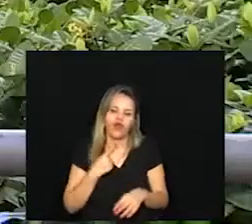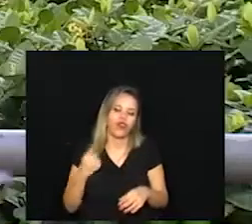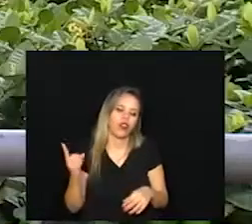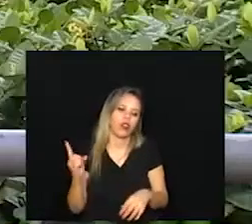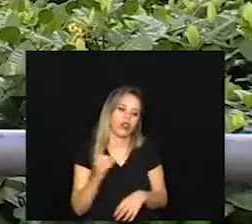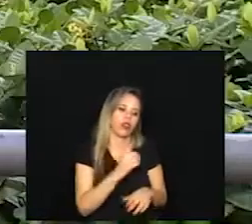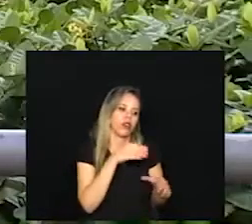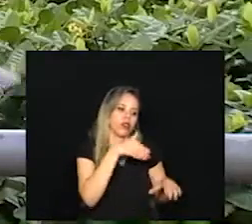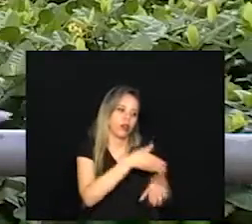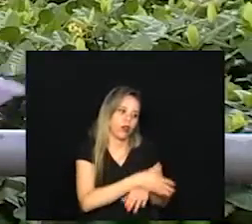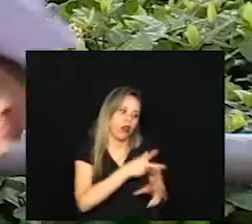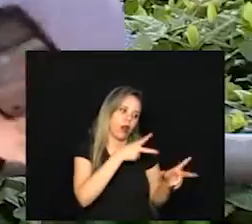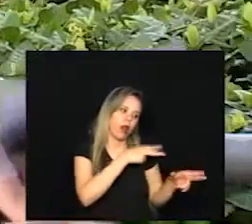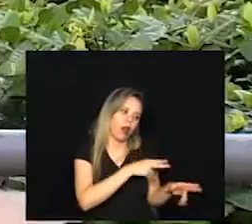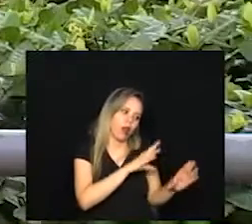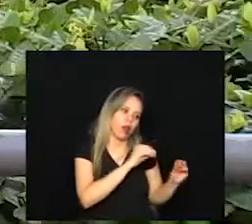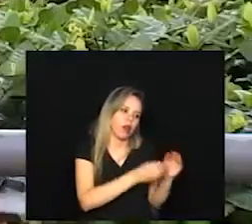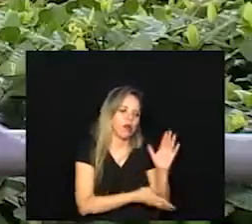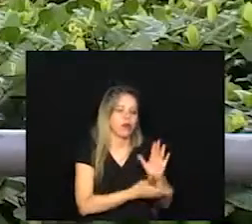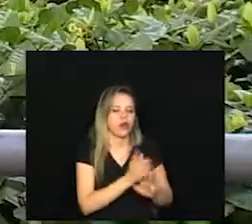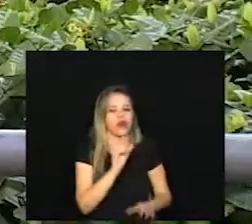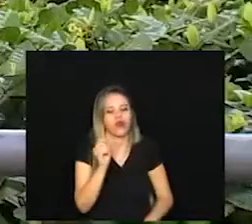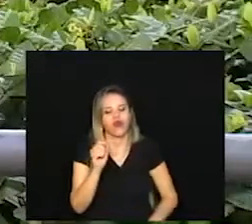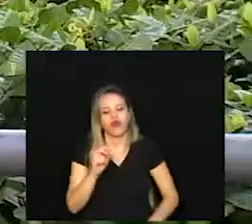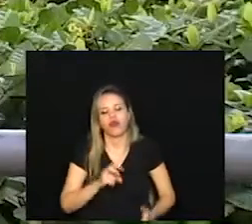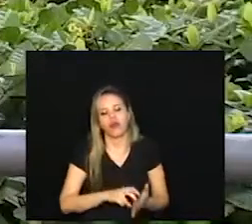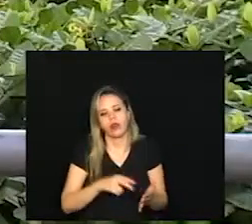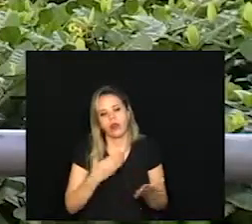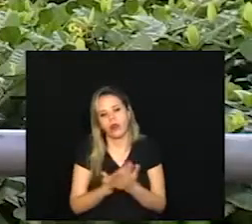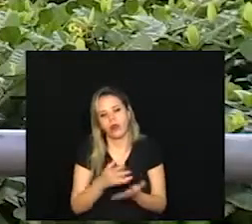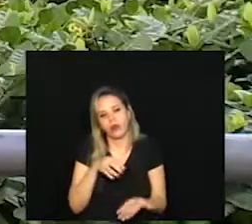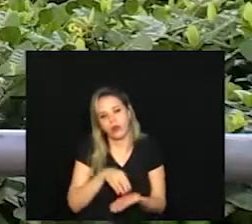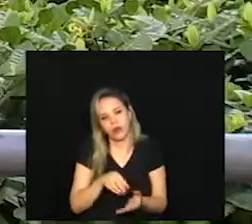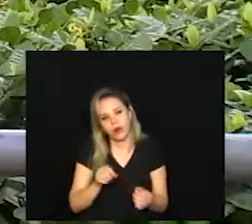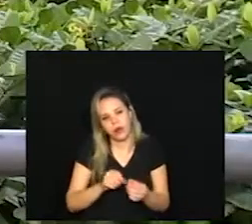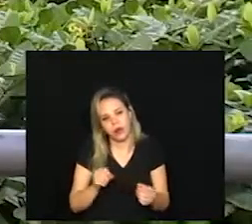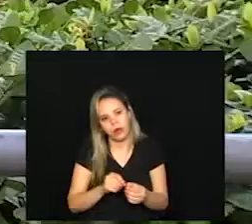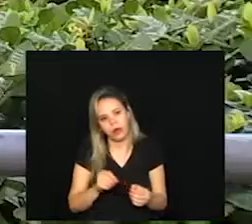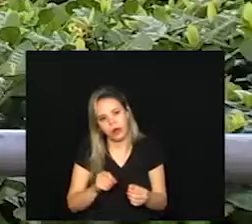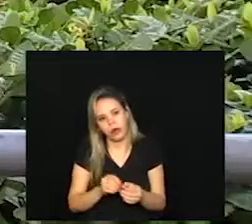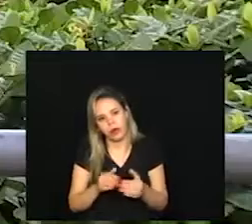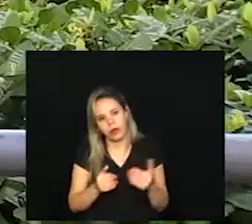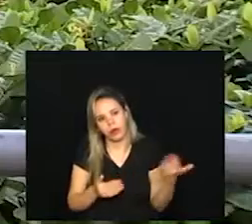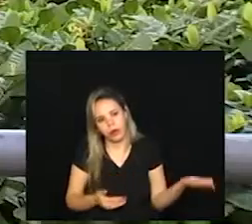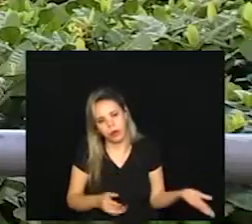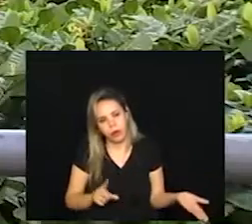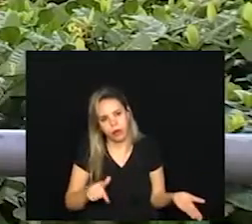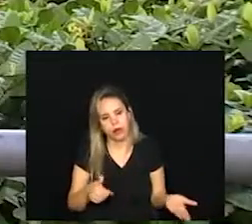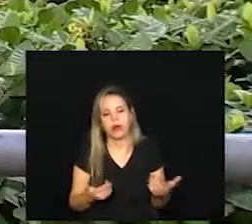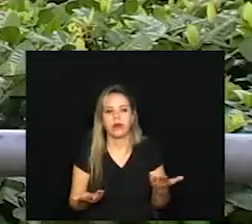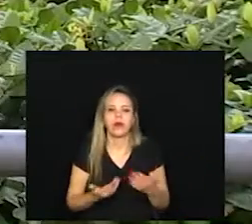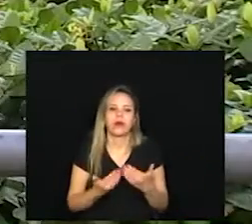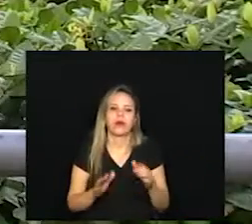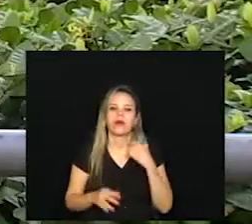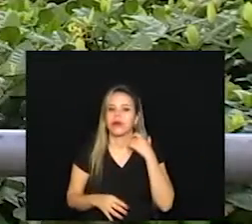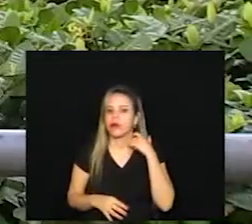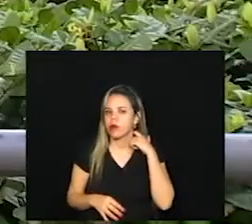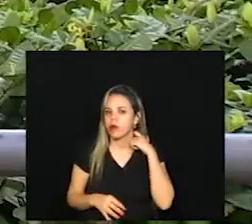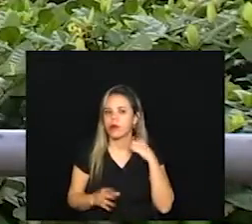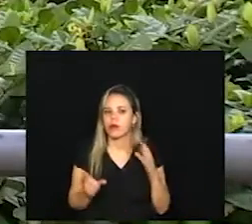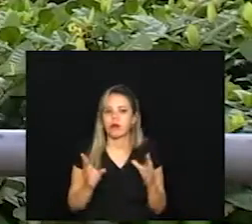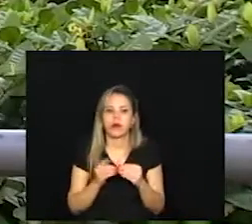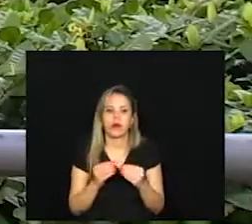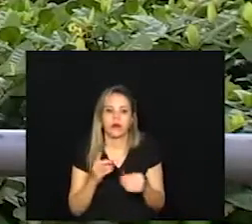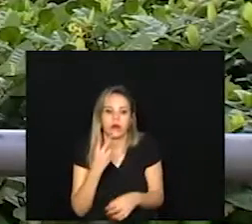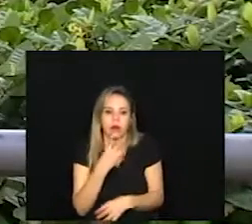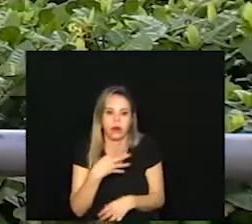ser abrigado, ele tinha até as 8 da noite para ir ao albergue e fazer esse pedido. Agora nós ampliamos esse atendimento por